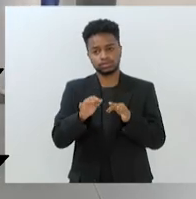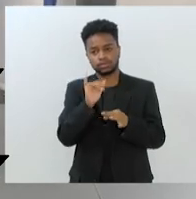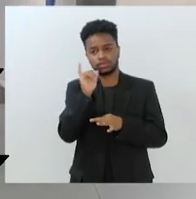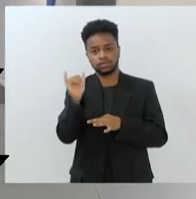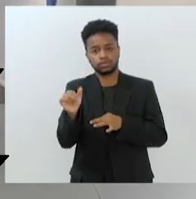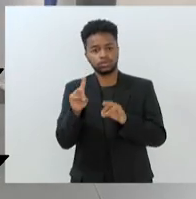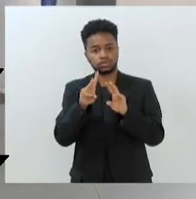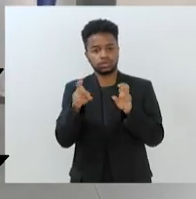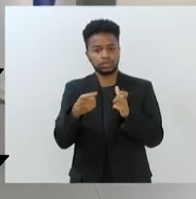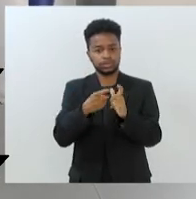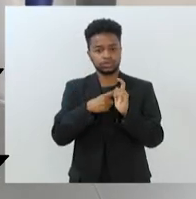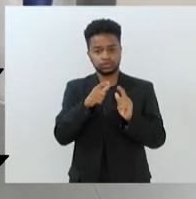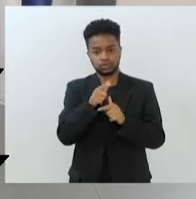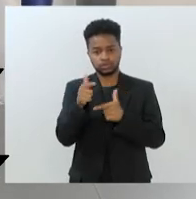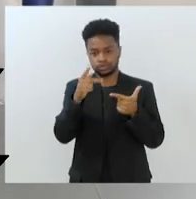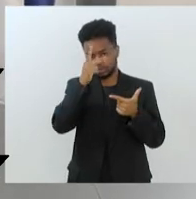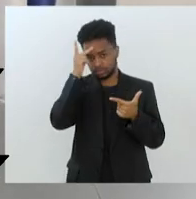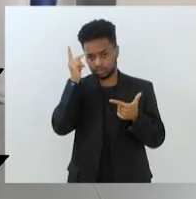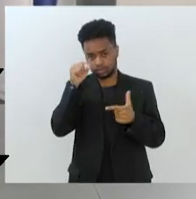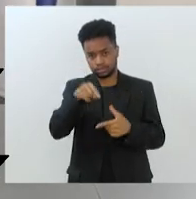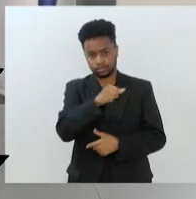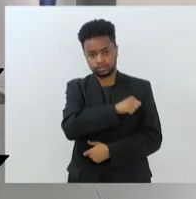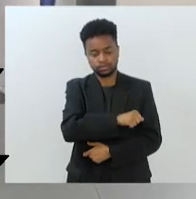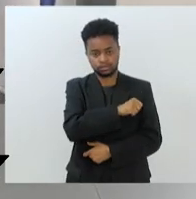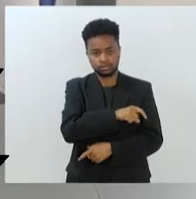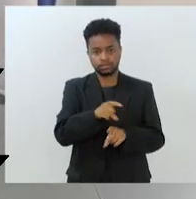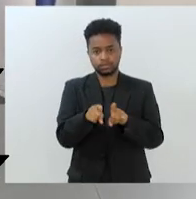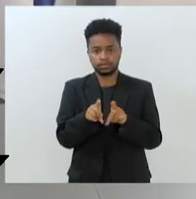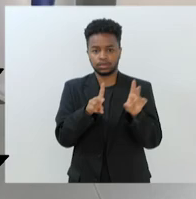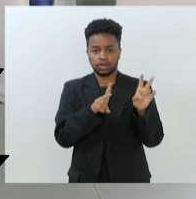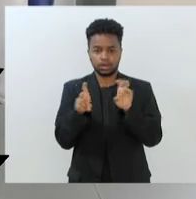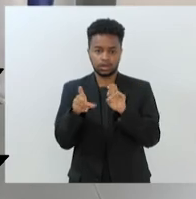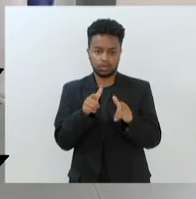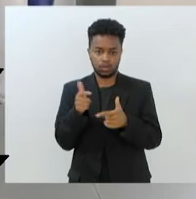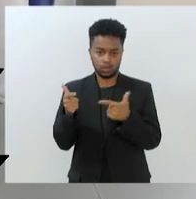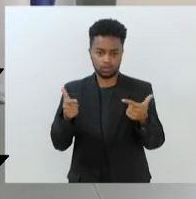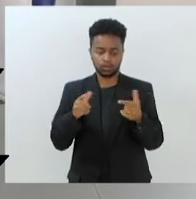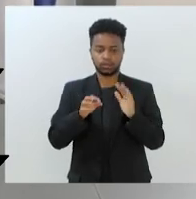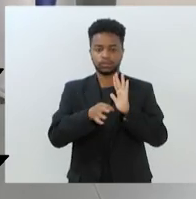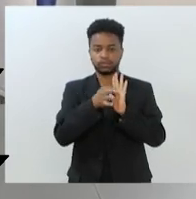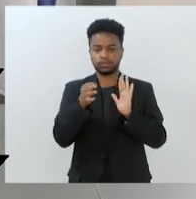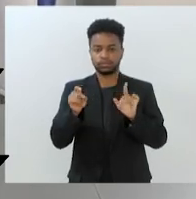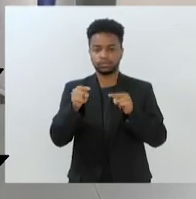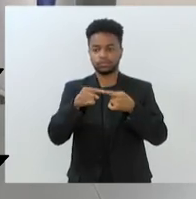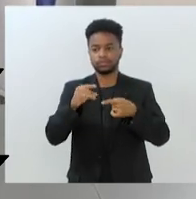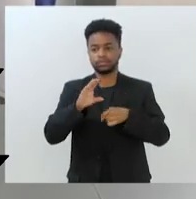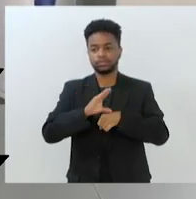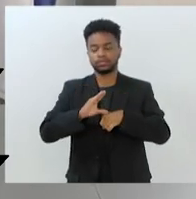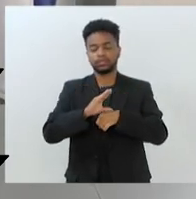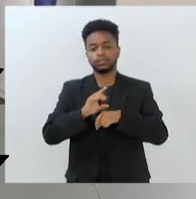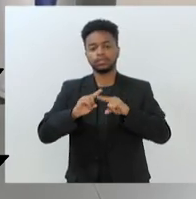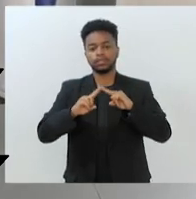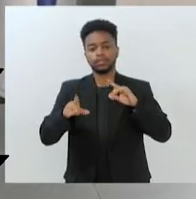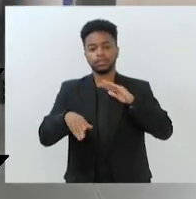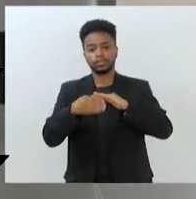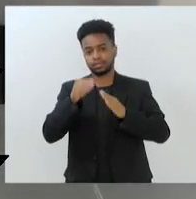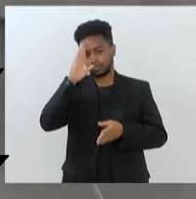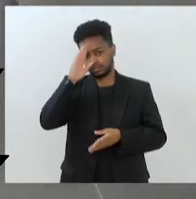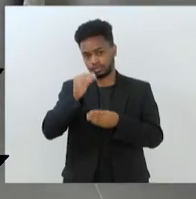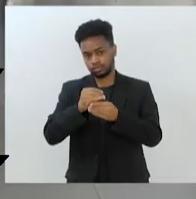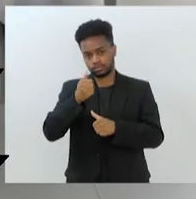no âmbito do Estado do Rio de Janeiro e dar outras providências. Parecer é pela constitucionalidade com emendas, concluindo